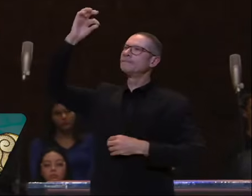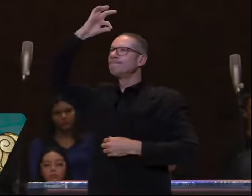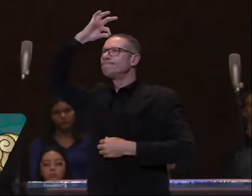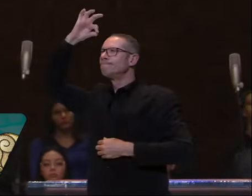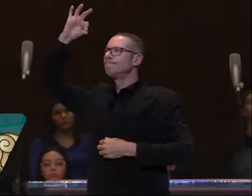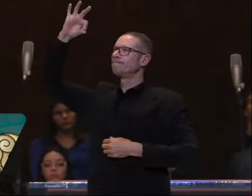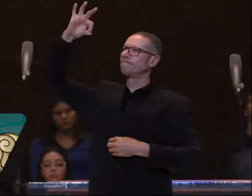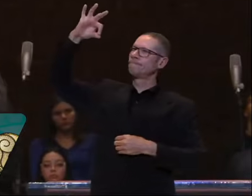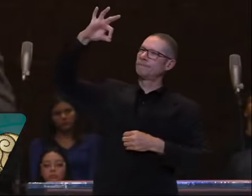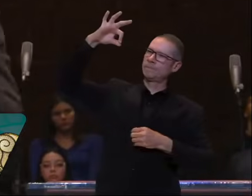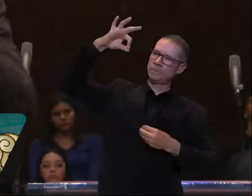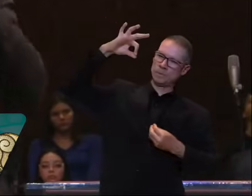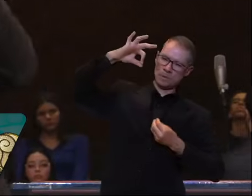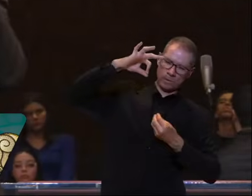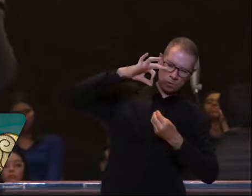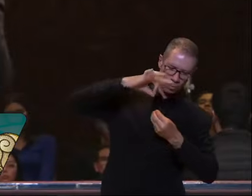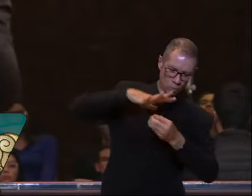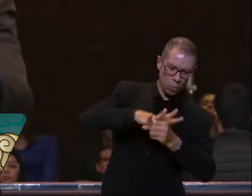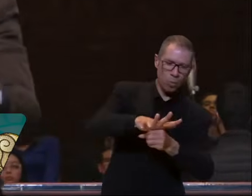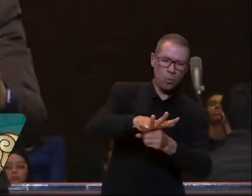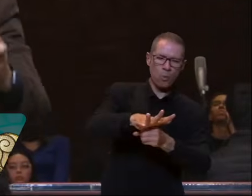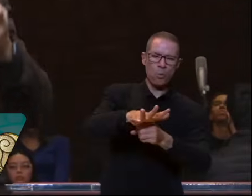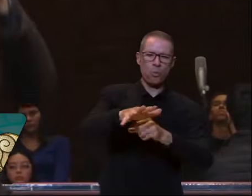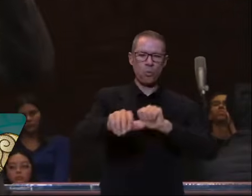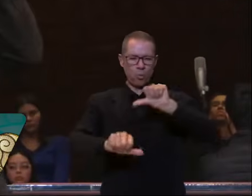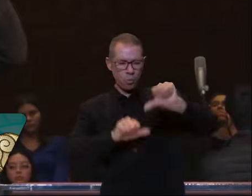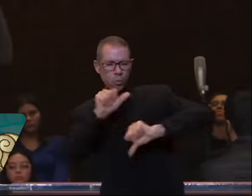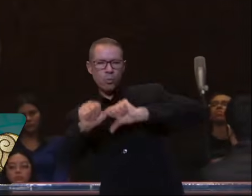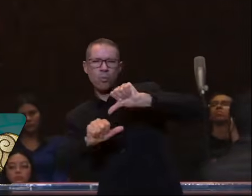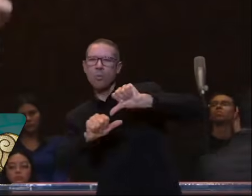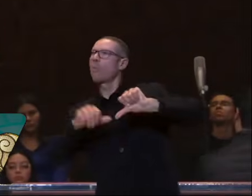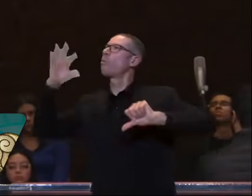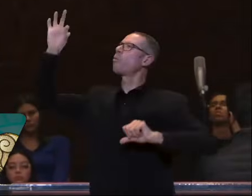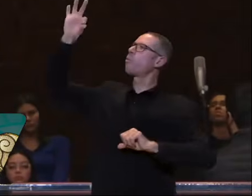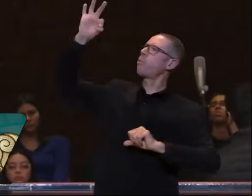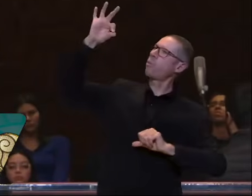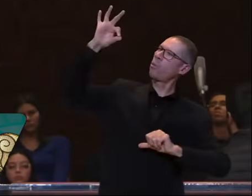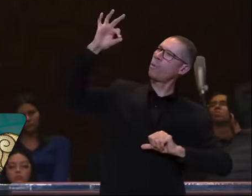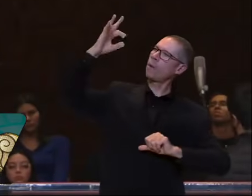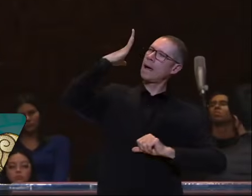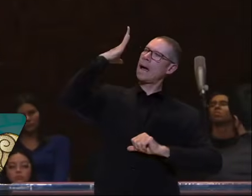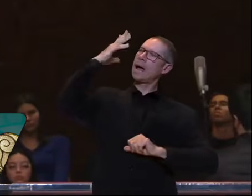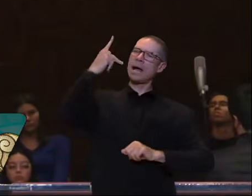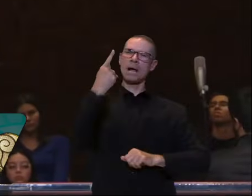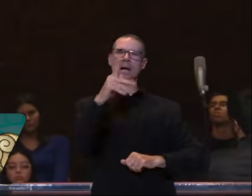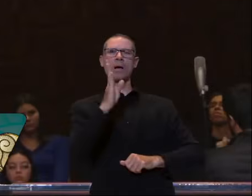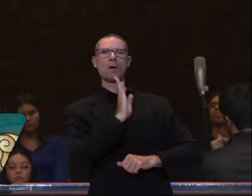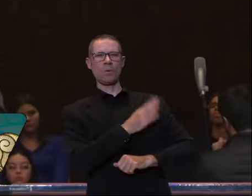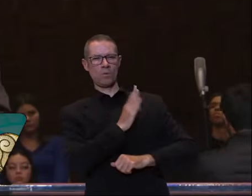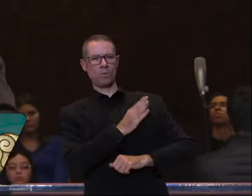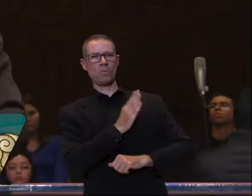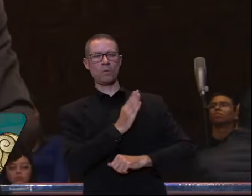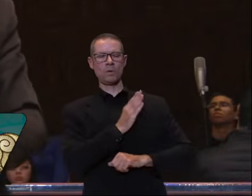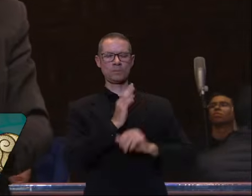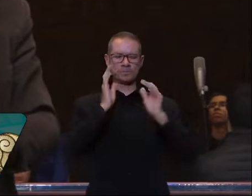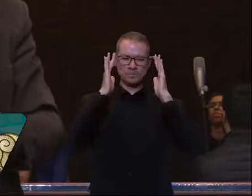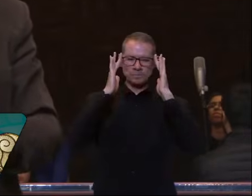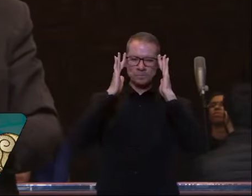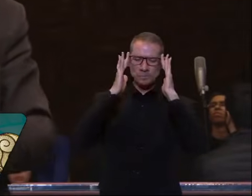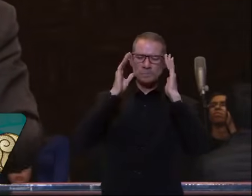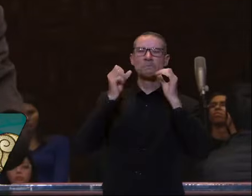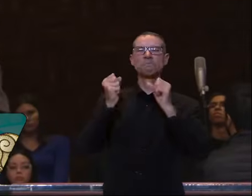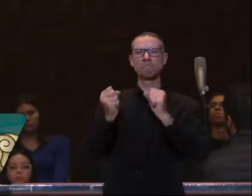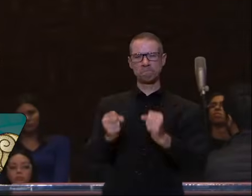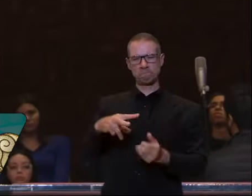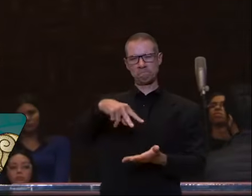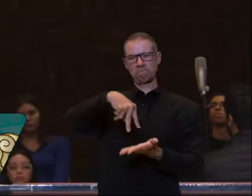Santo dele sobre a sua vida, que Ele te renove, que Ele derrame graça no teu coração. Isso, pode ficar